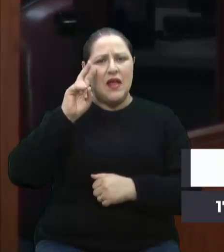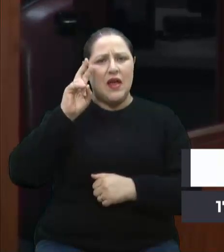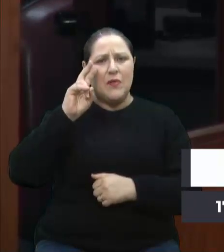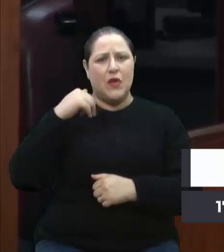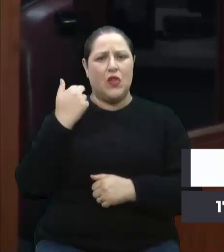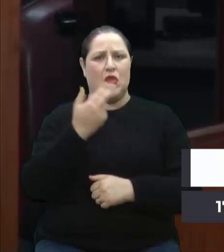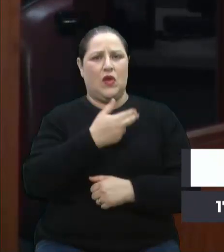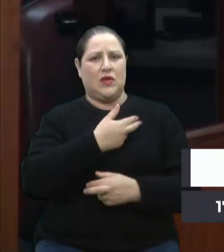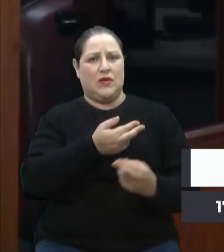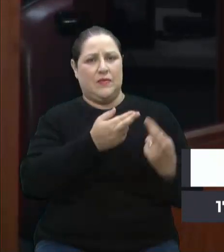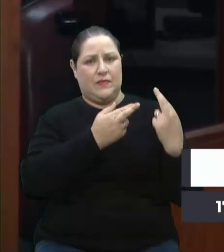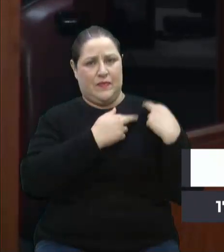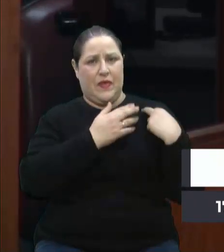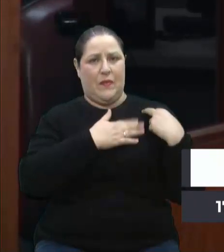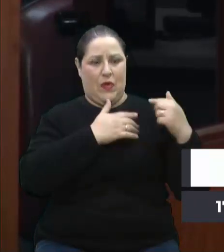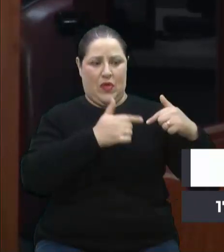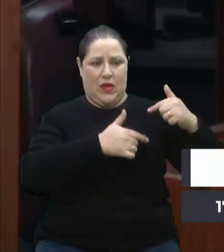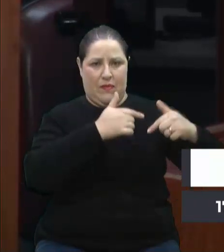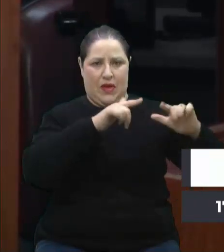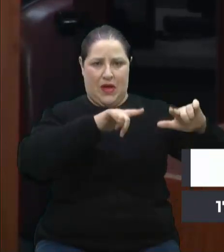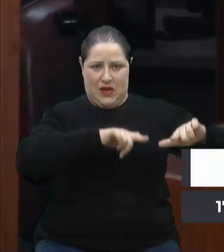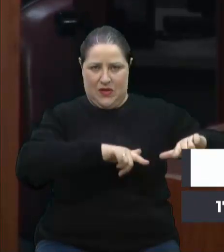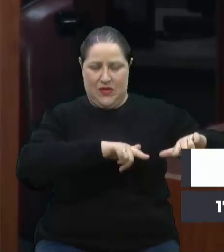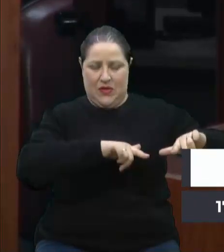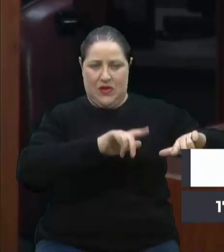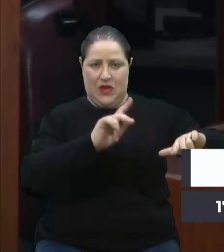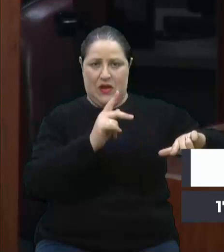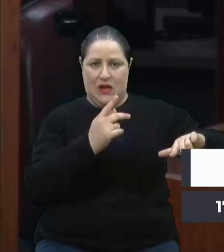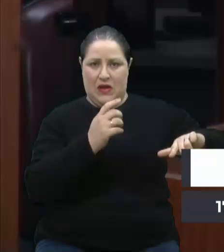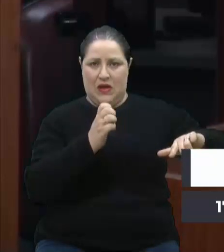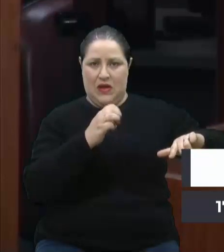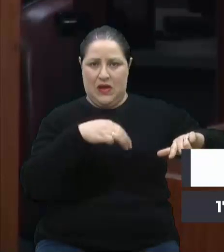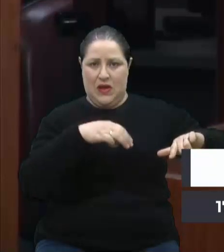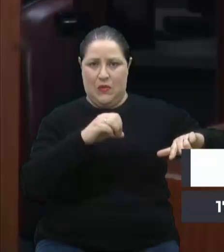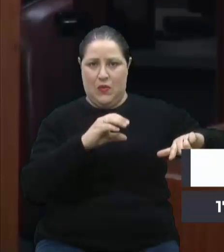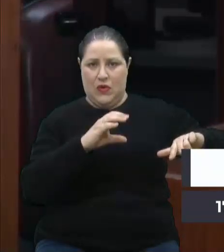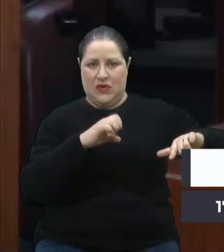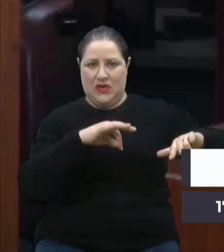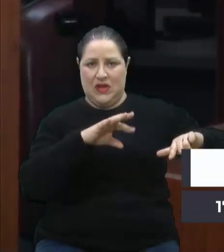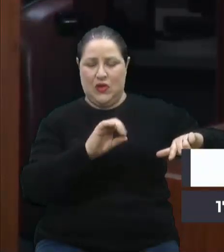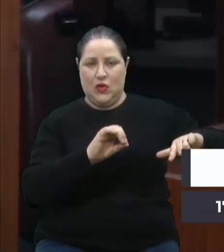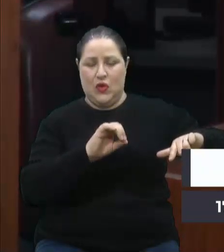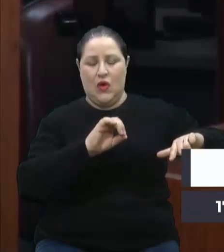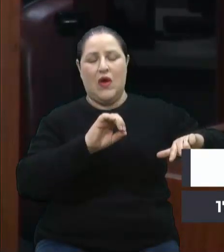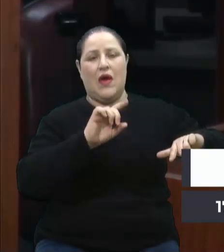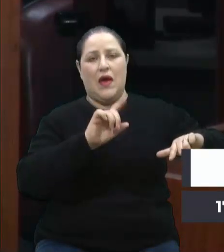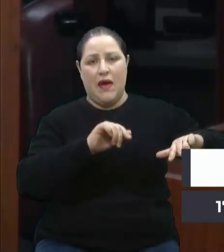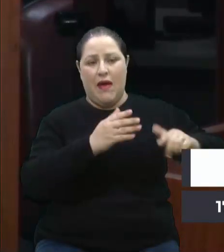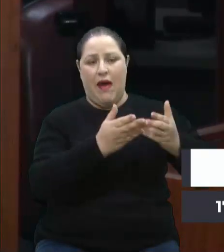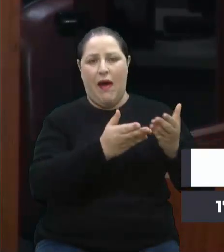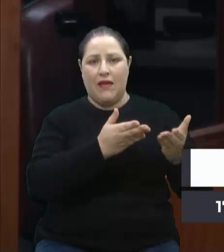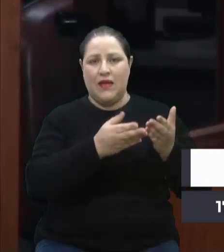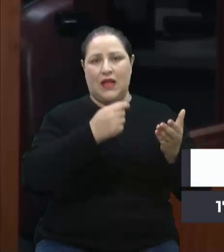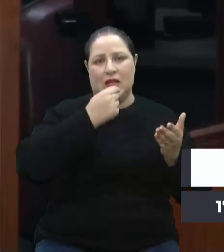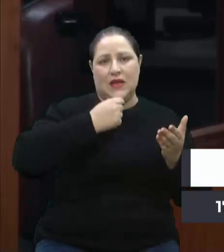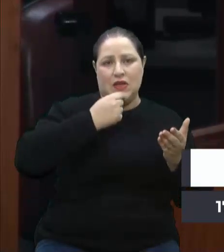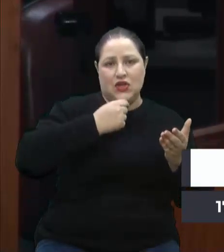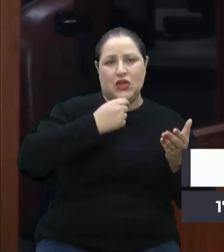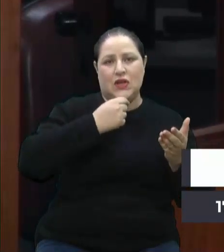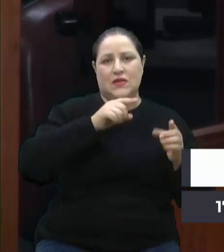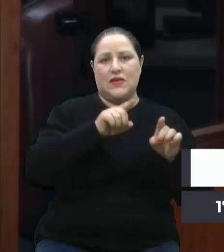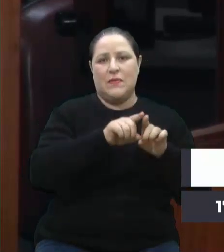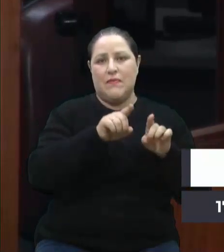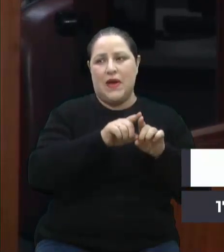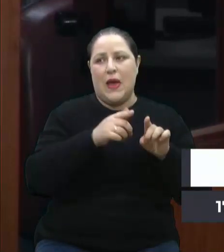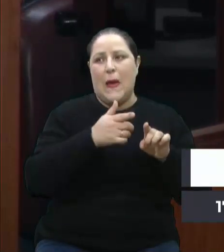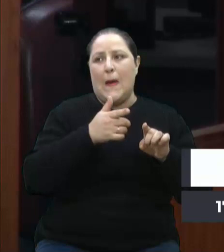o nosso dever aqui no Hemocentro ele se estende a uma comunidade Ampla Bem Além de Caxias tá nós temos mais